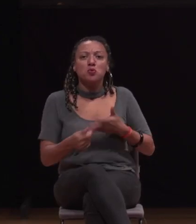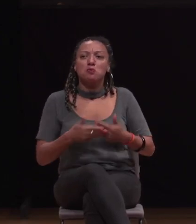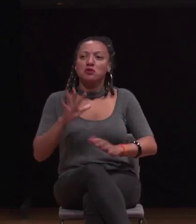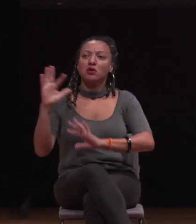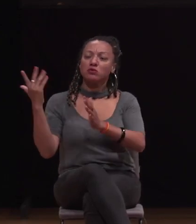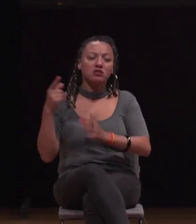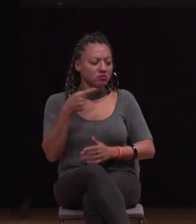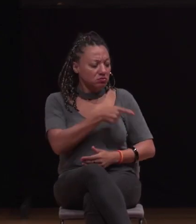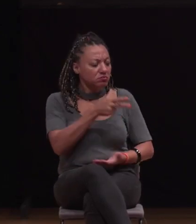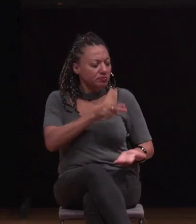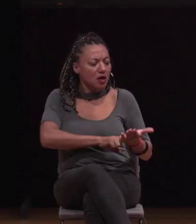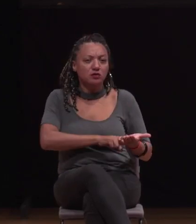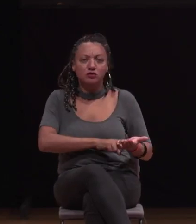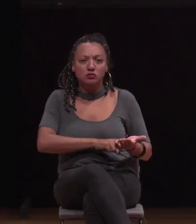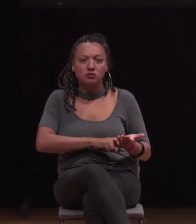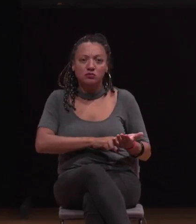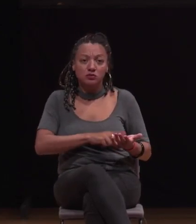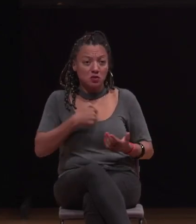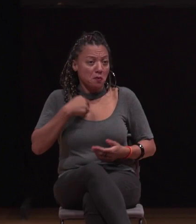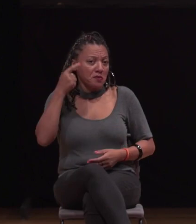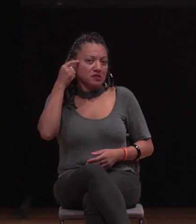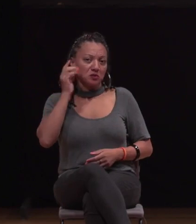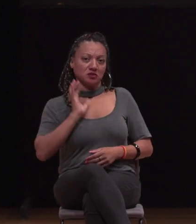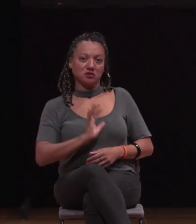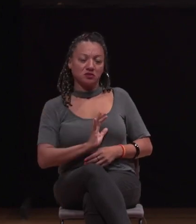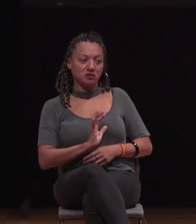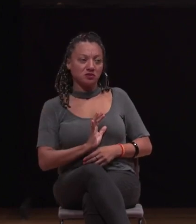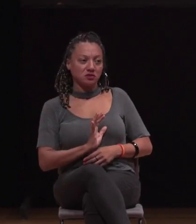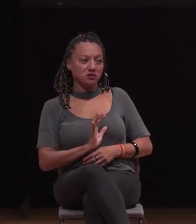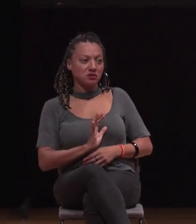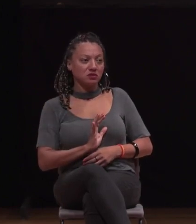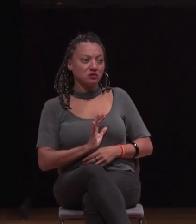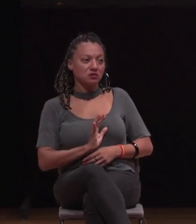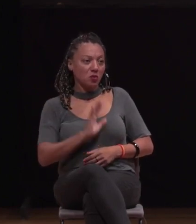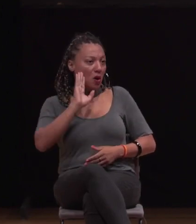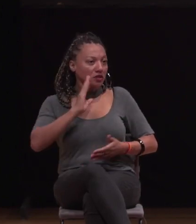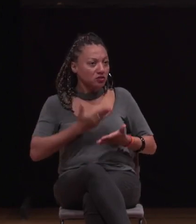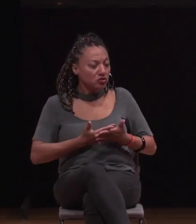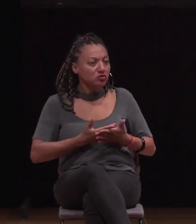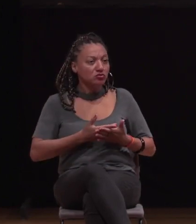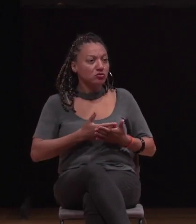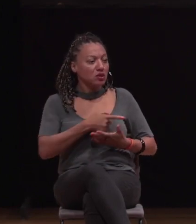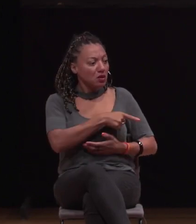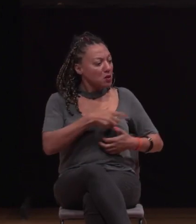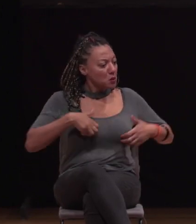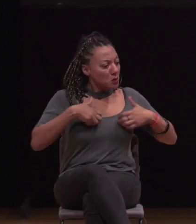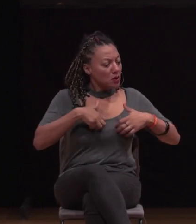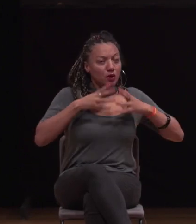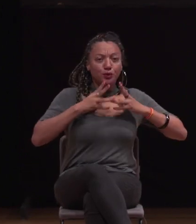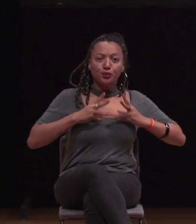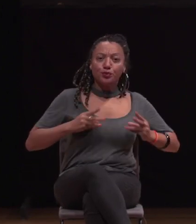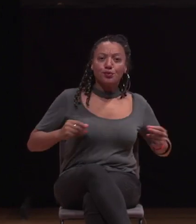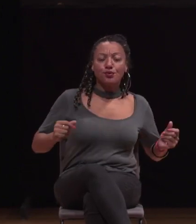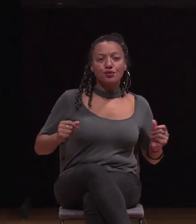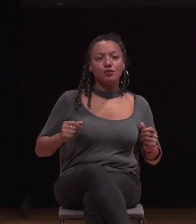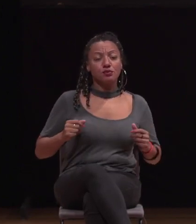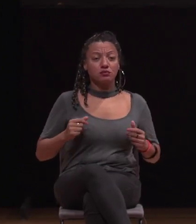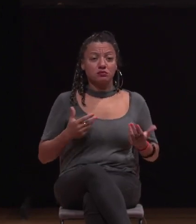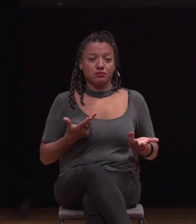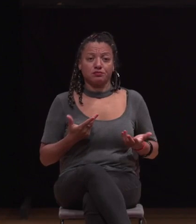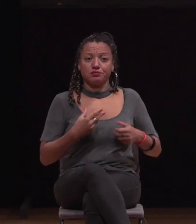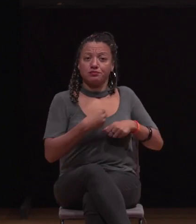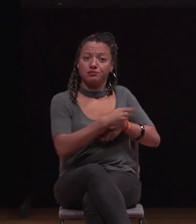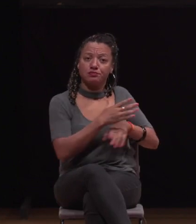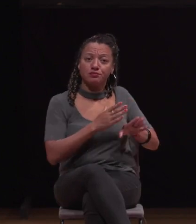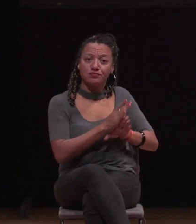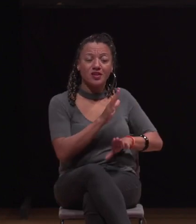custar, né? Eu penso nisso, eu acredito nisso, e eu vivo a minha vida baseada por esses princípios. Às vezes a gente